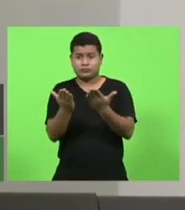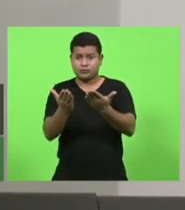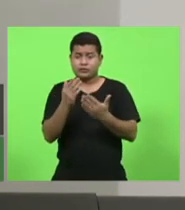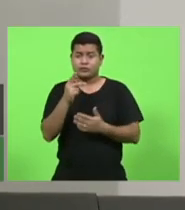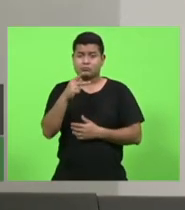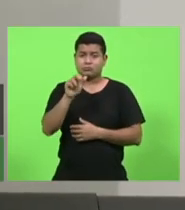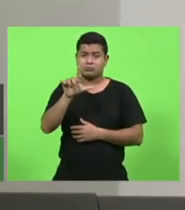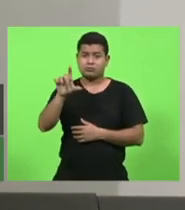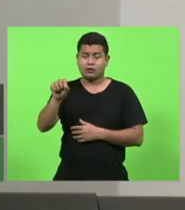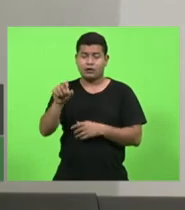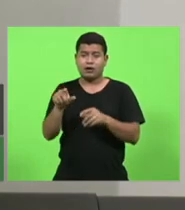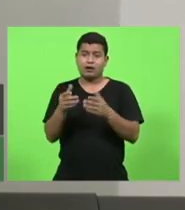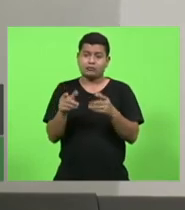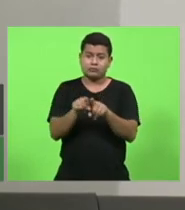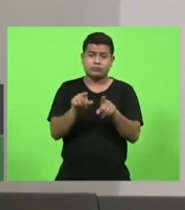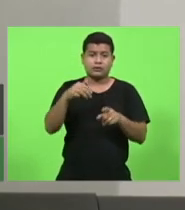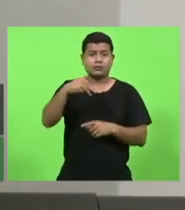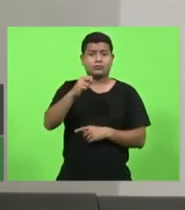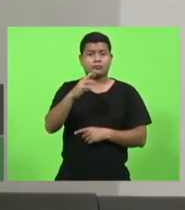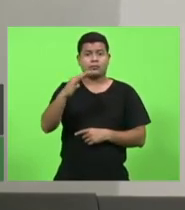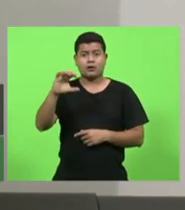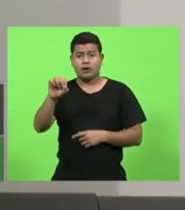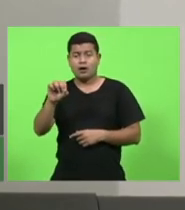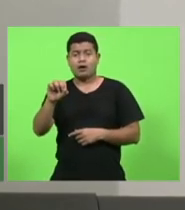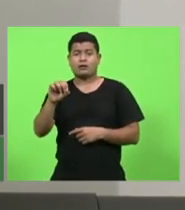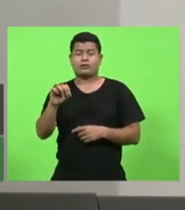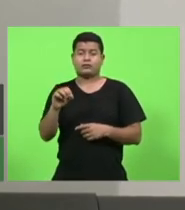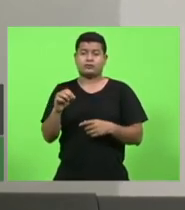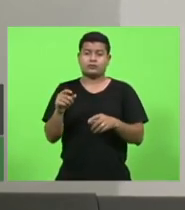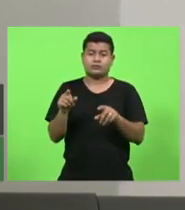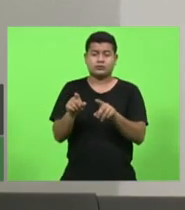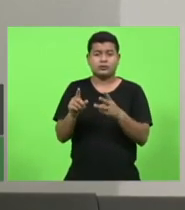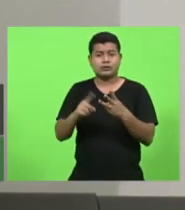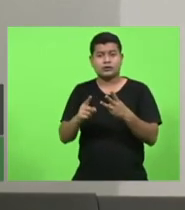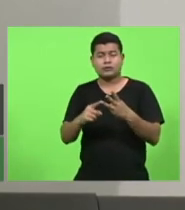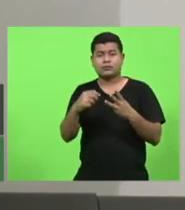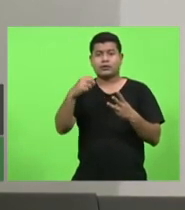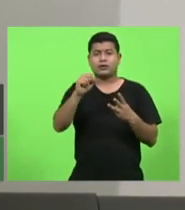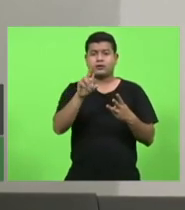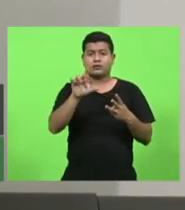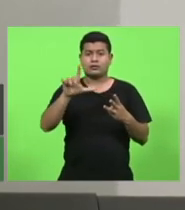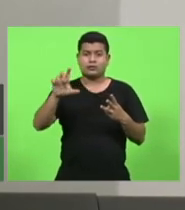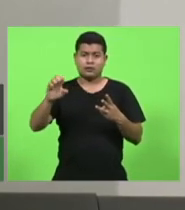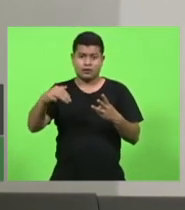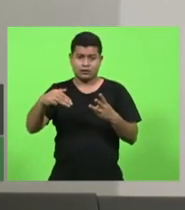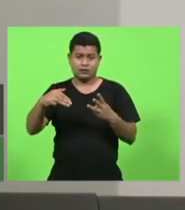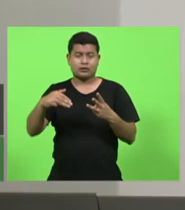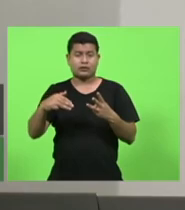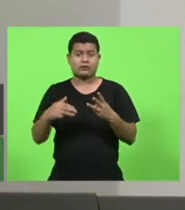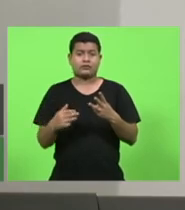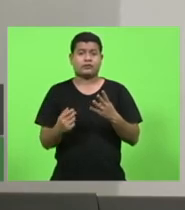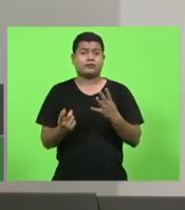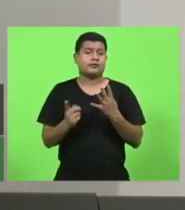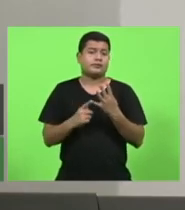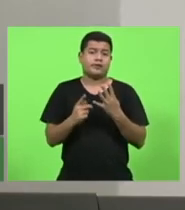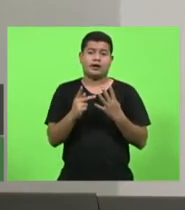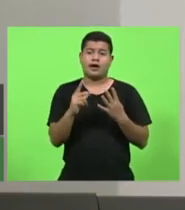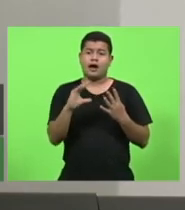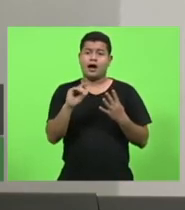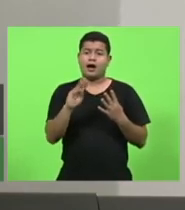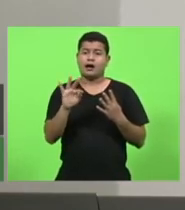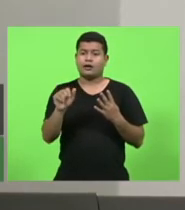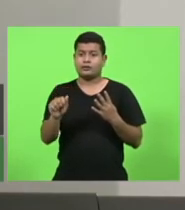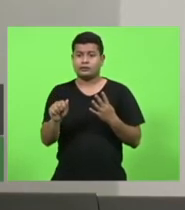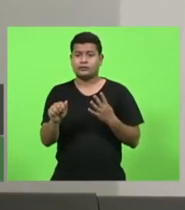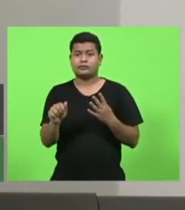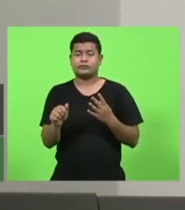pelo Marcos Antônio Costa, pela Suelen e também, né, pela Kátia,